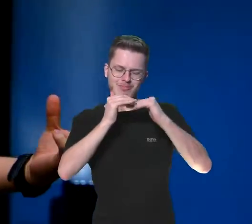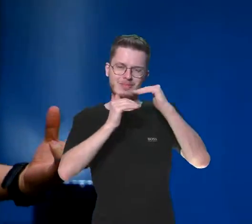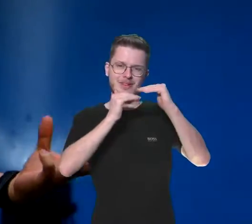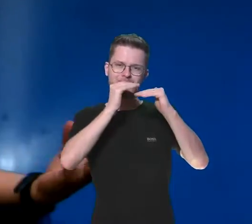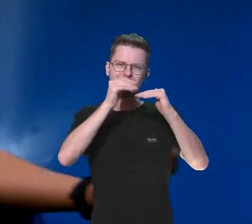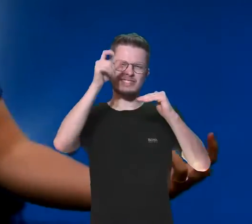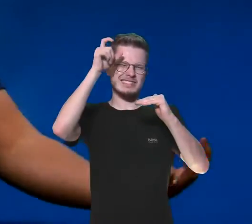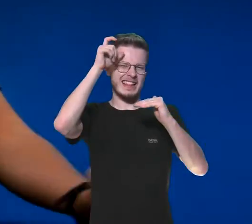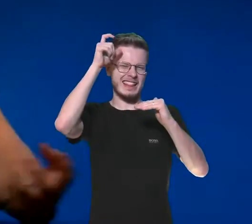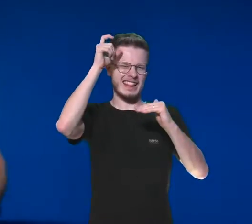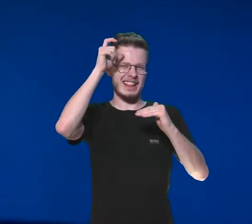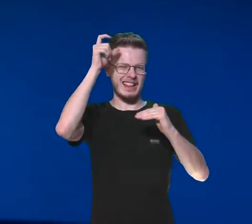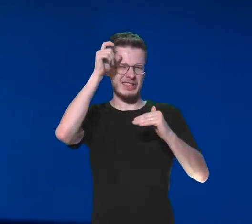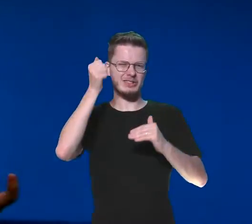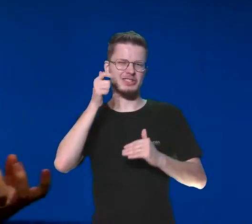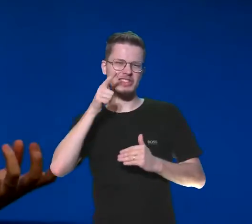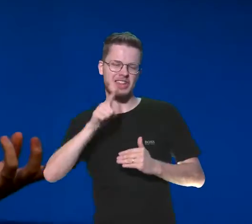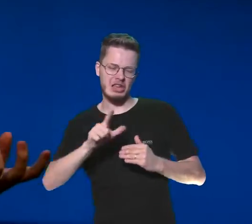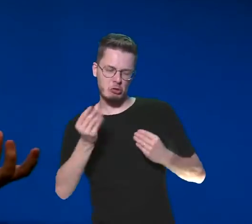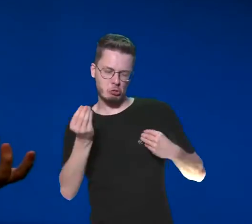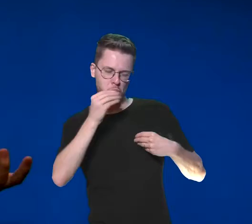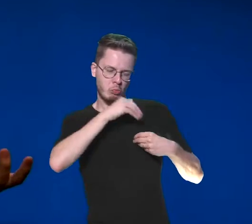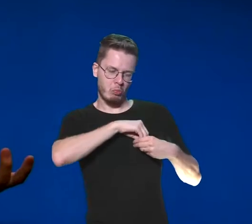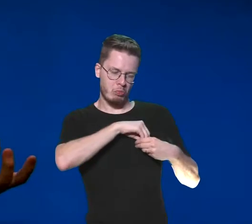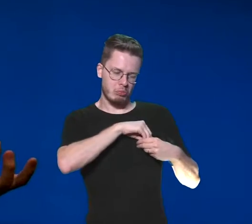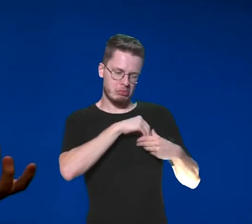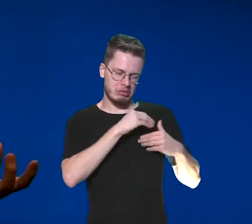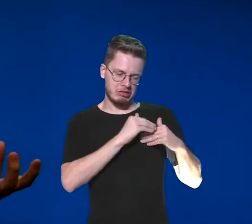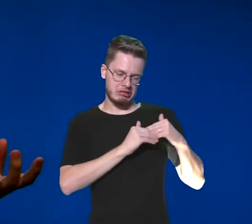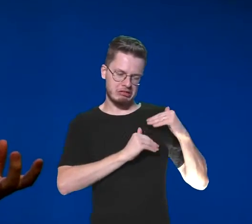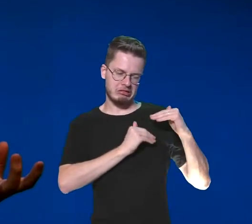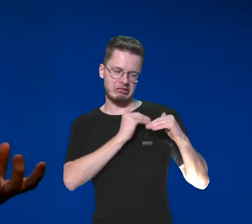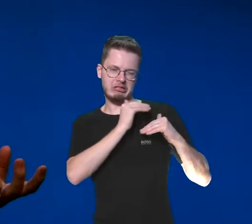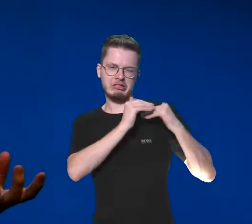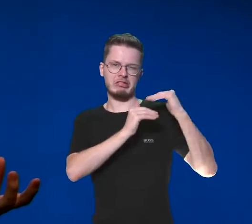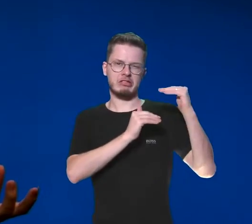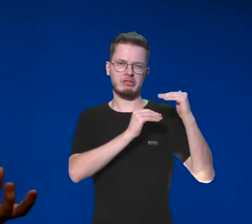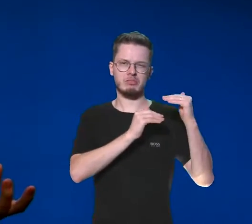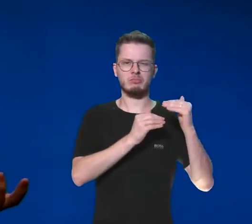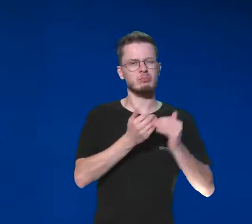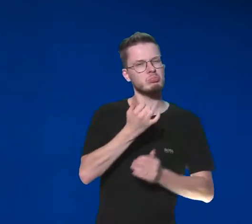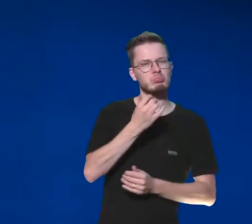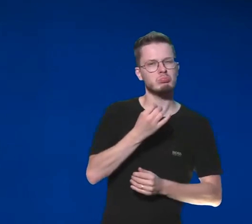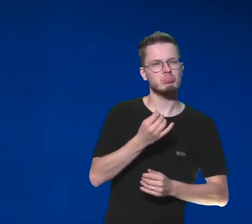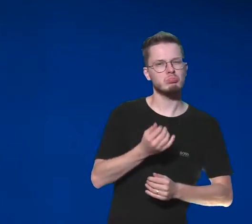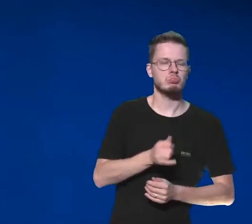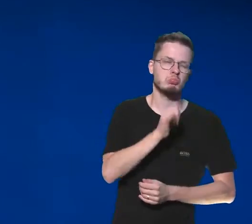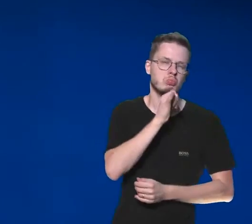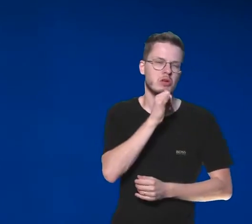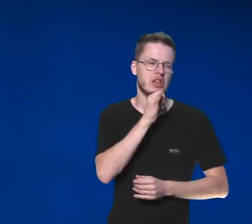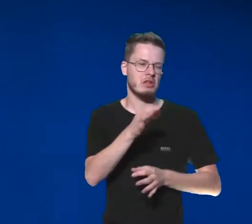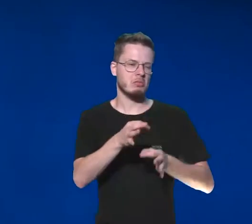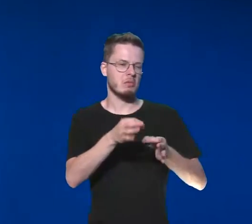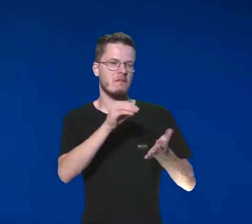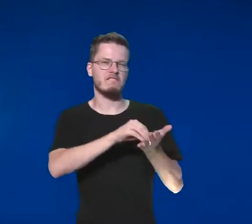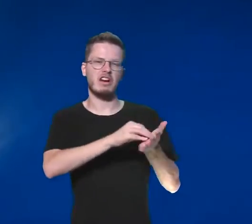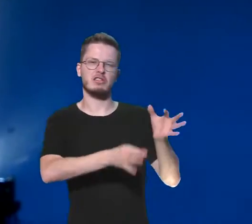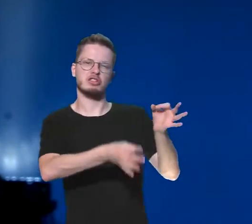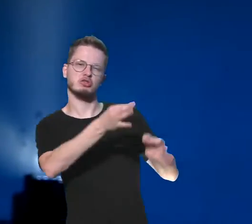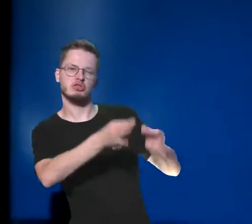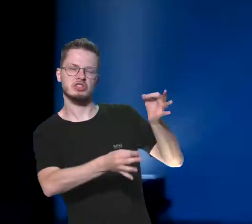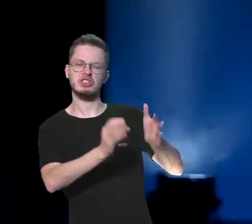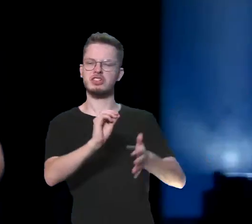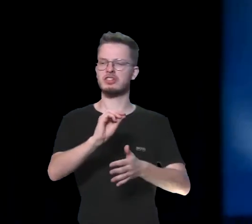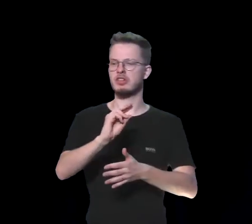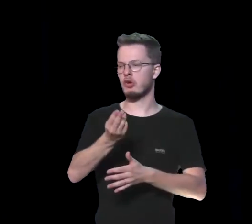Satanás conseguiu enredar essas situações de tal forma, situações de injustiça, situações de machucado, de palavras